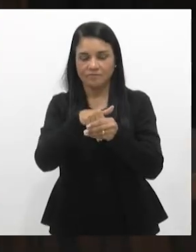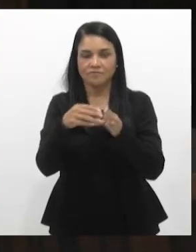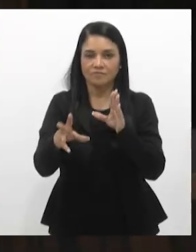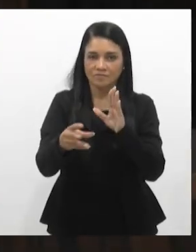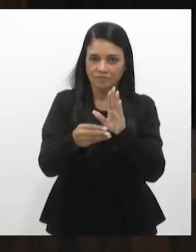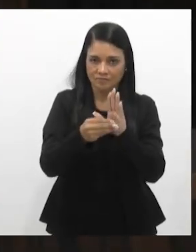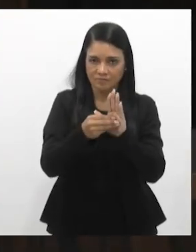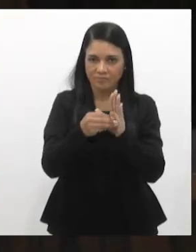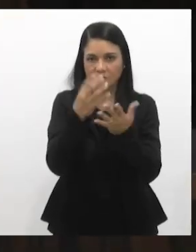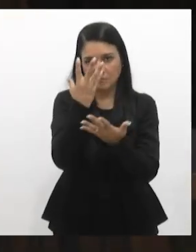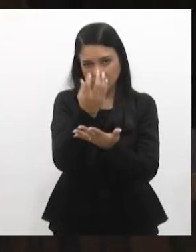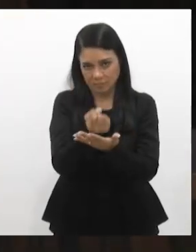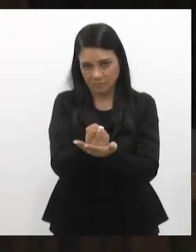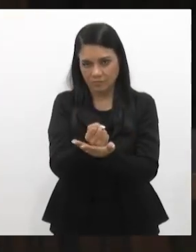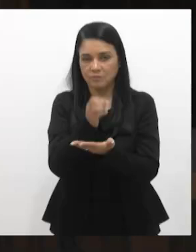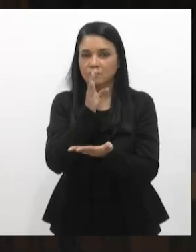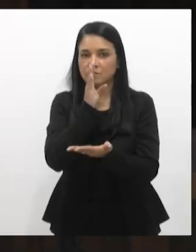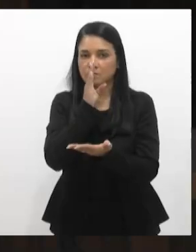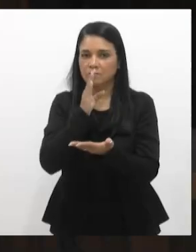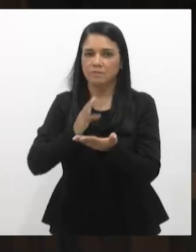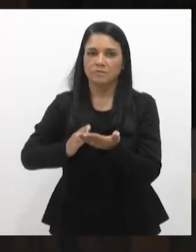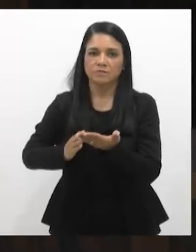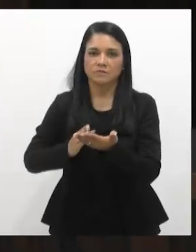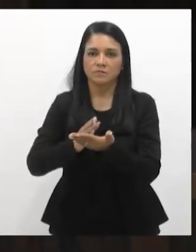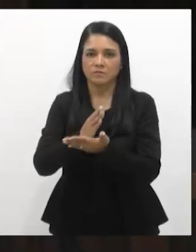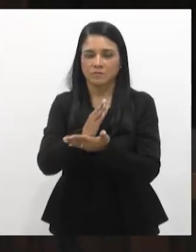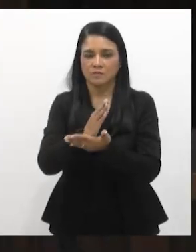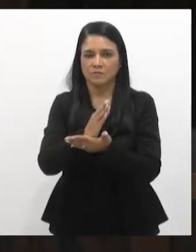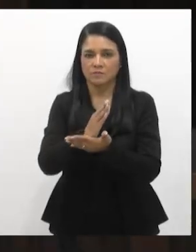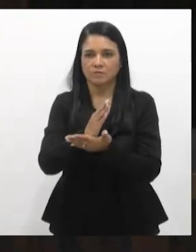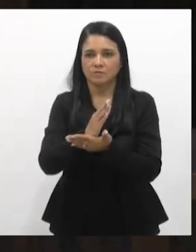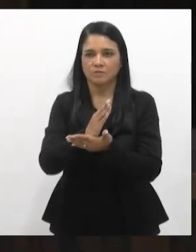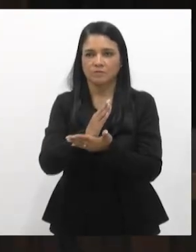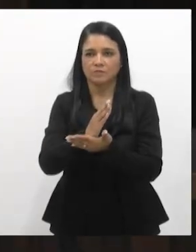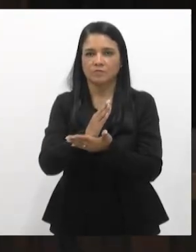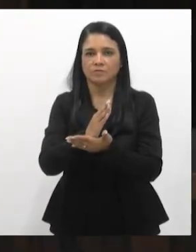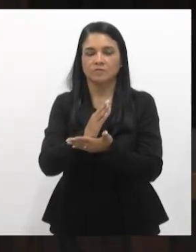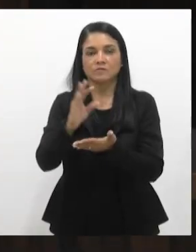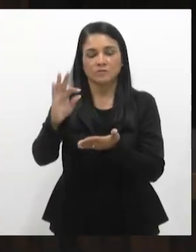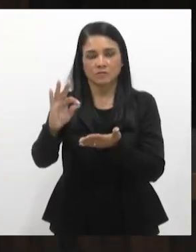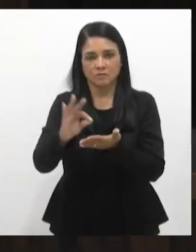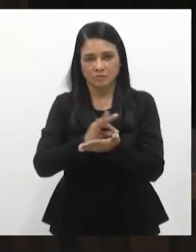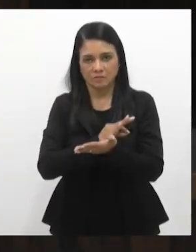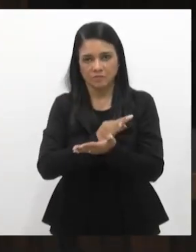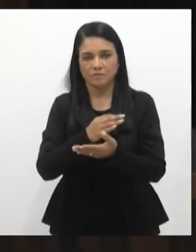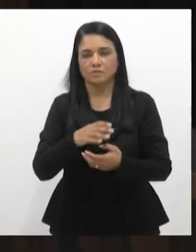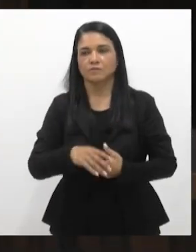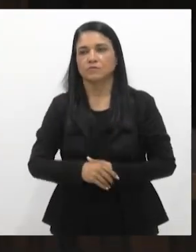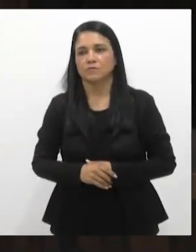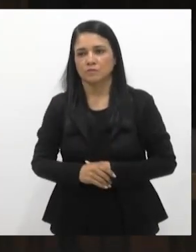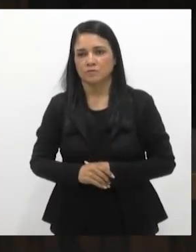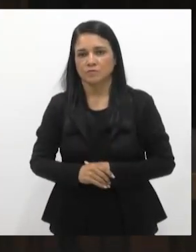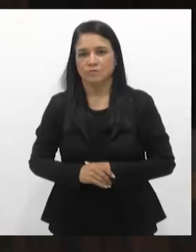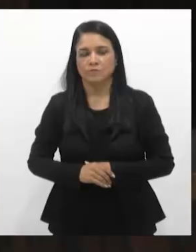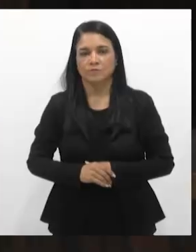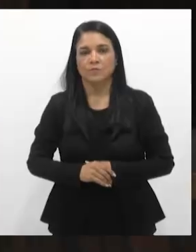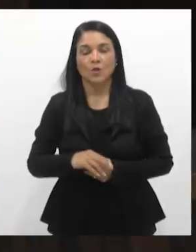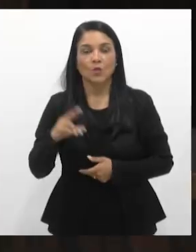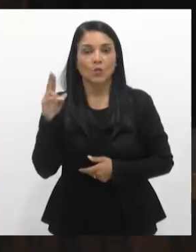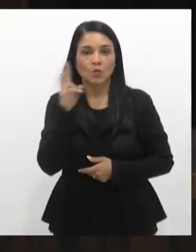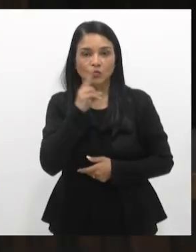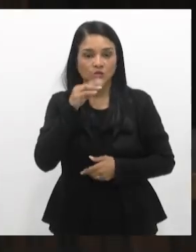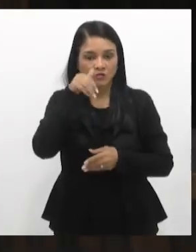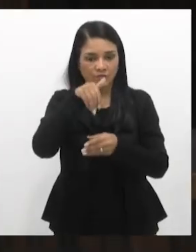emendada. Senhores que aprovam, permaneçam como estão. Aprovado, vai autógrafo. Em regime de